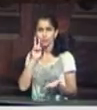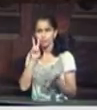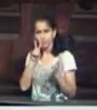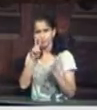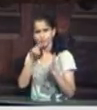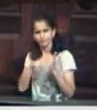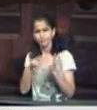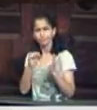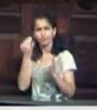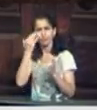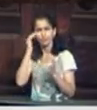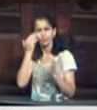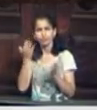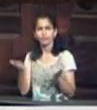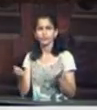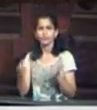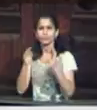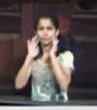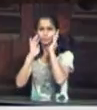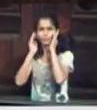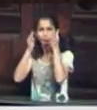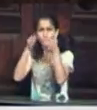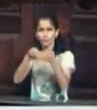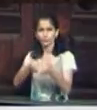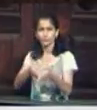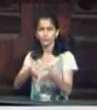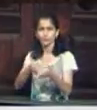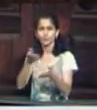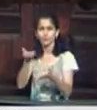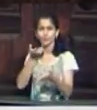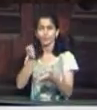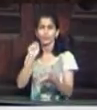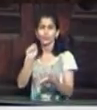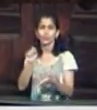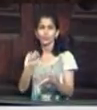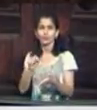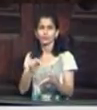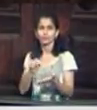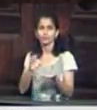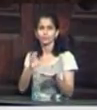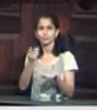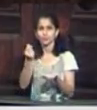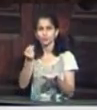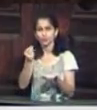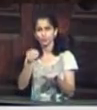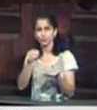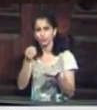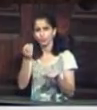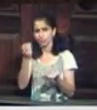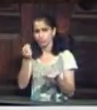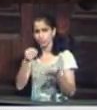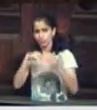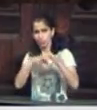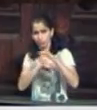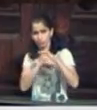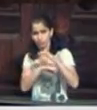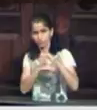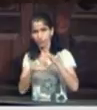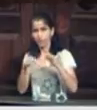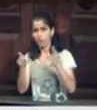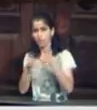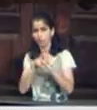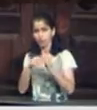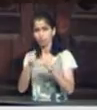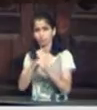por exemplo, o objetivo do governo em pegar 50% do fundo de habitação